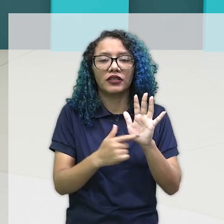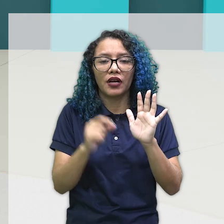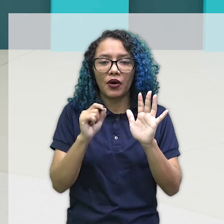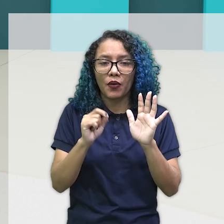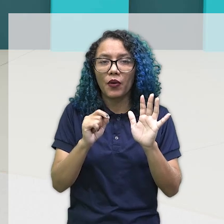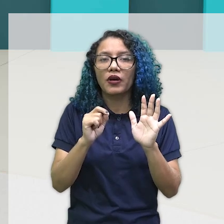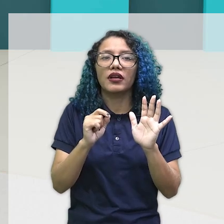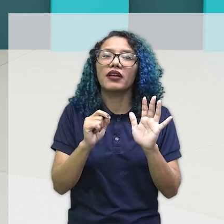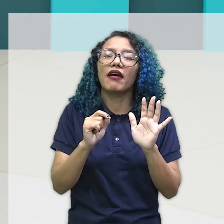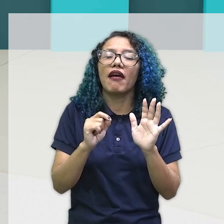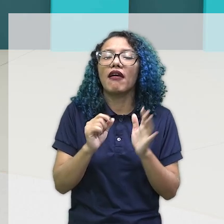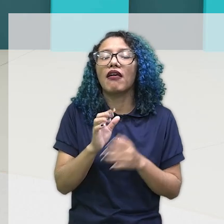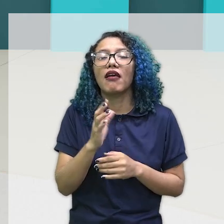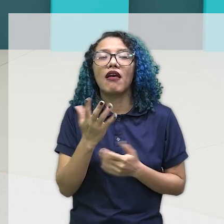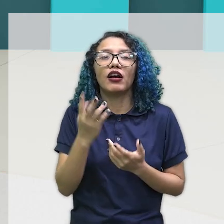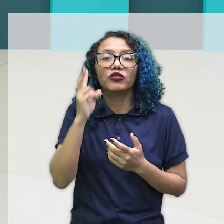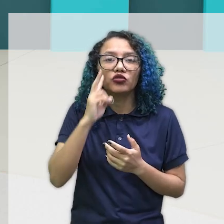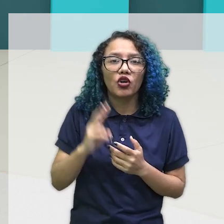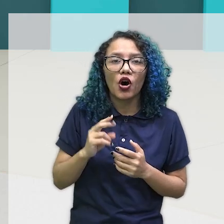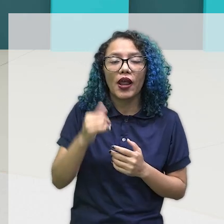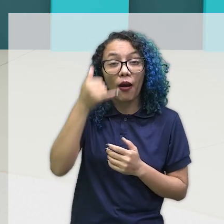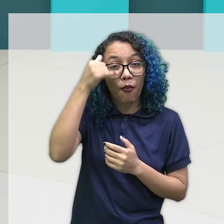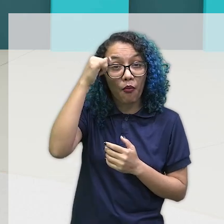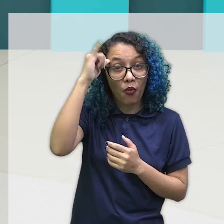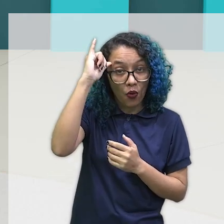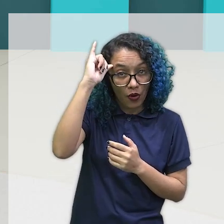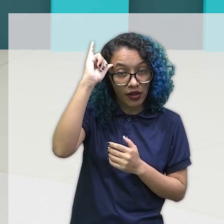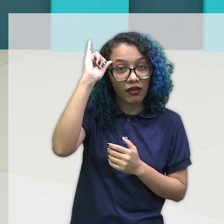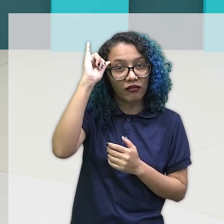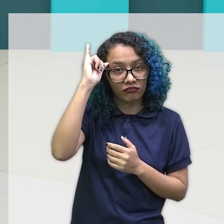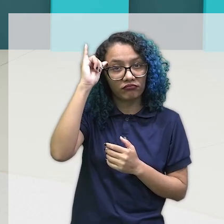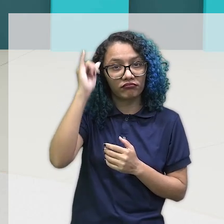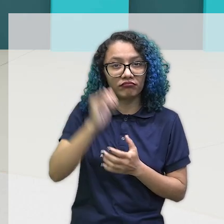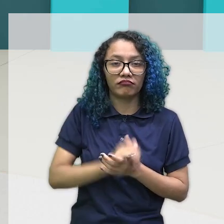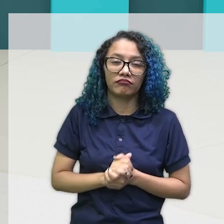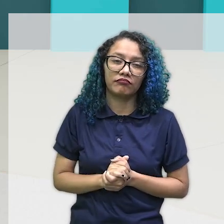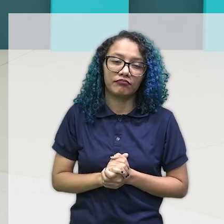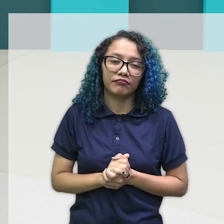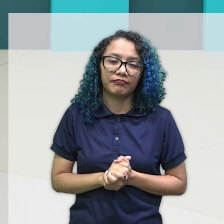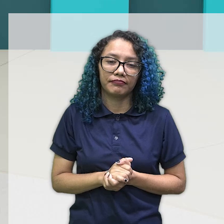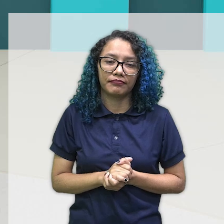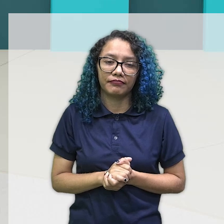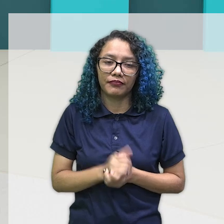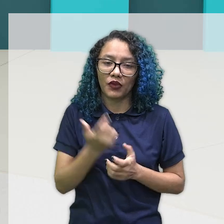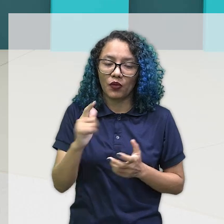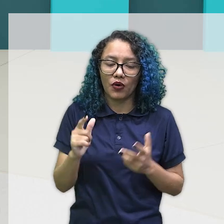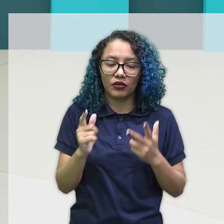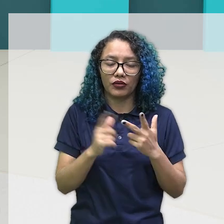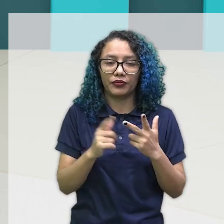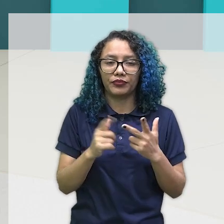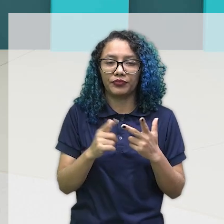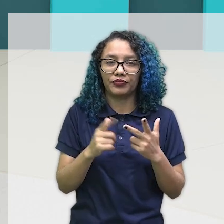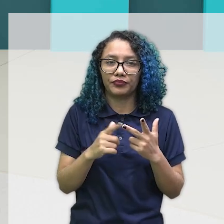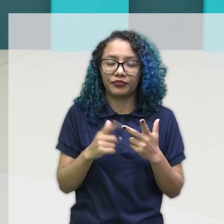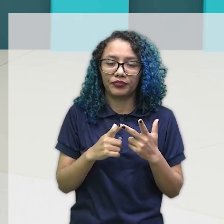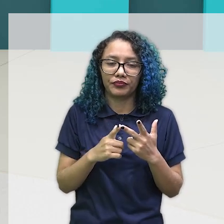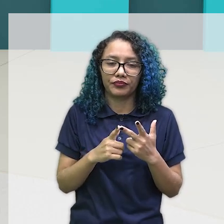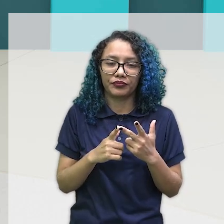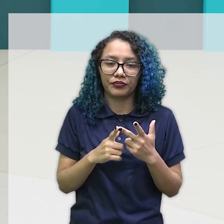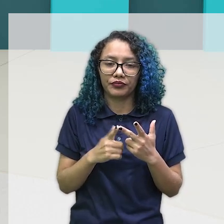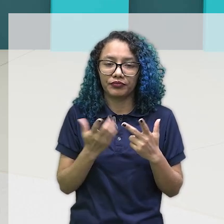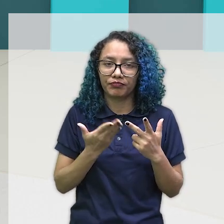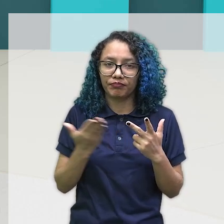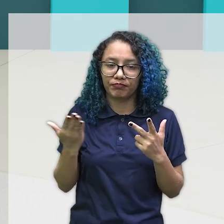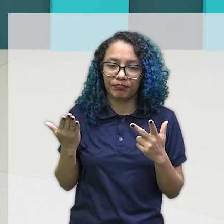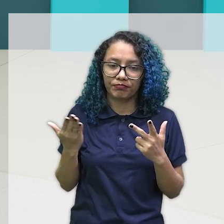vocês no começo da aula. Vamos para o próximo fato sobre o Festival de Parintins.